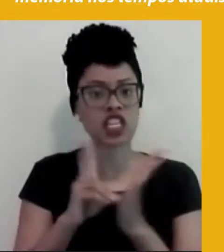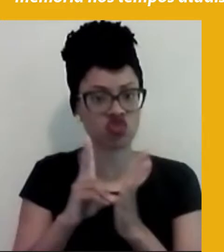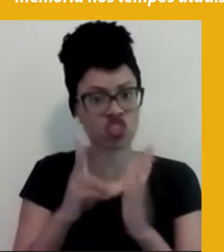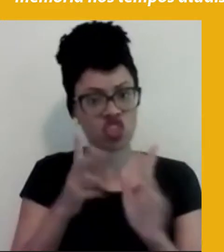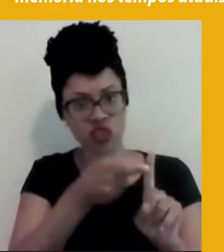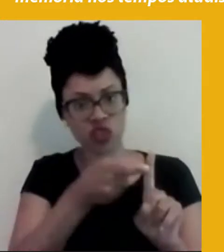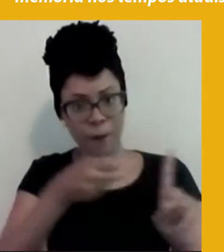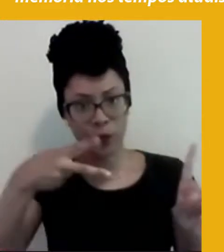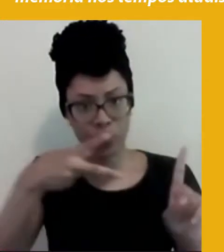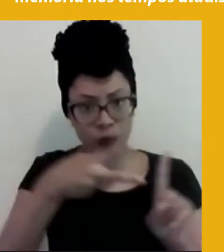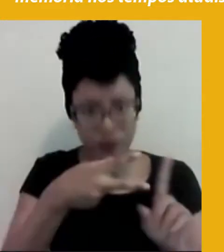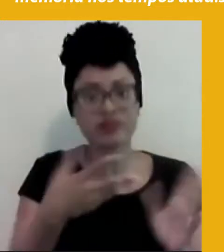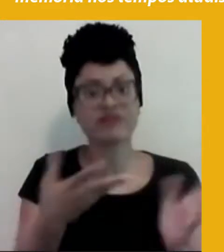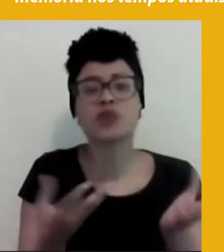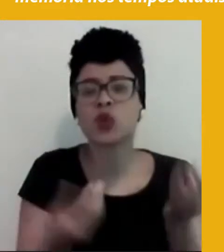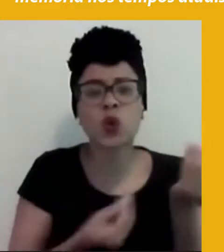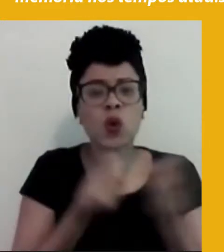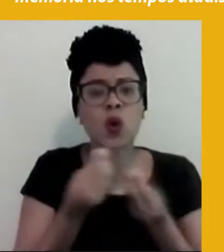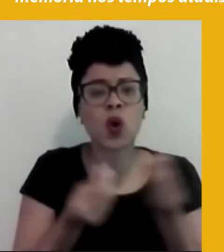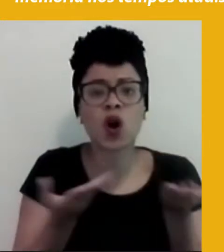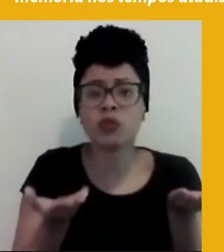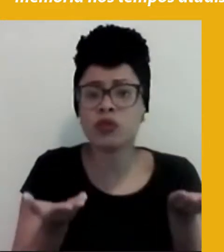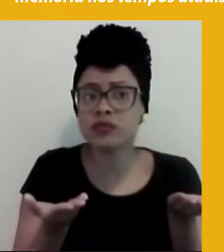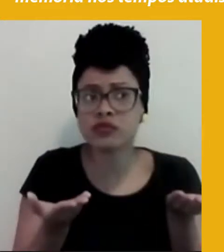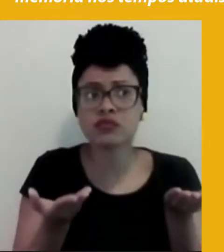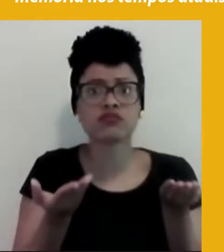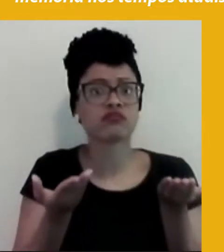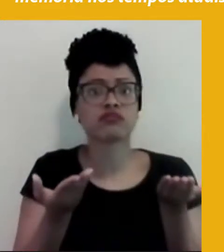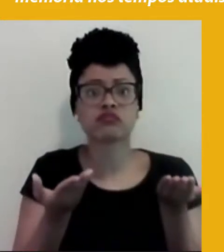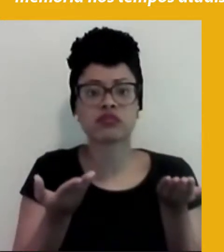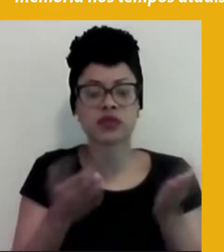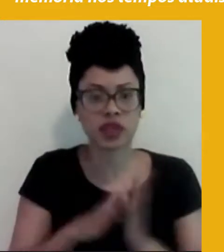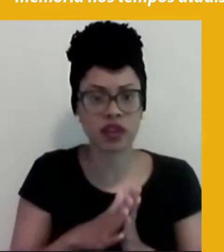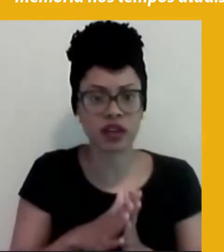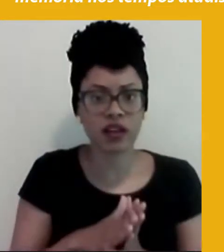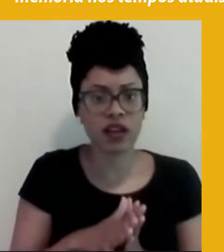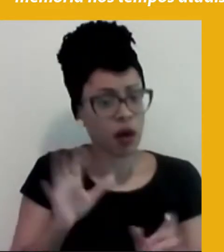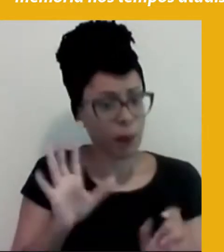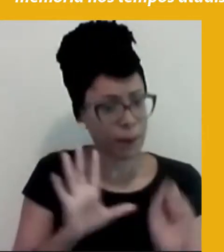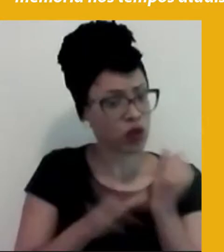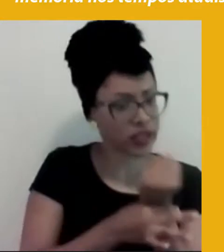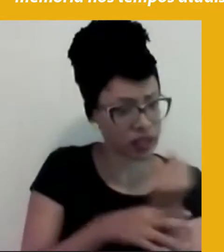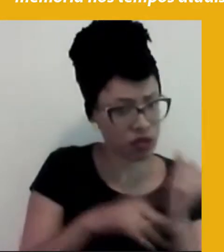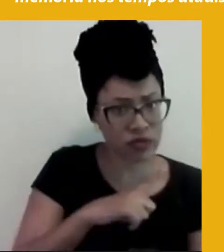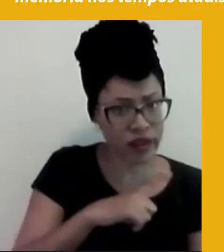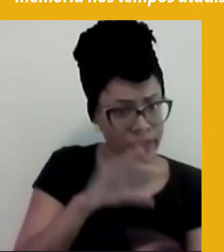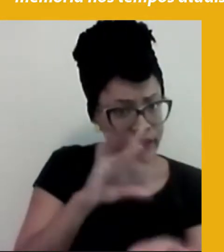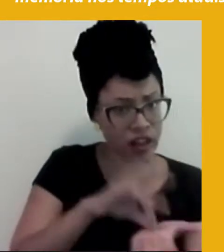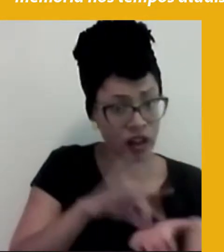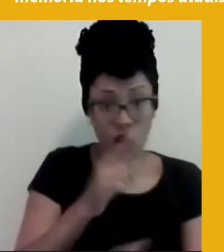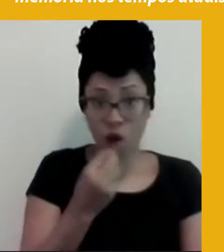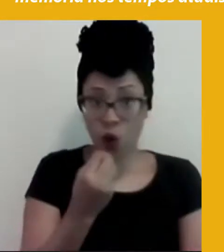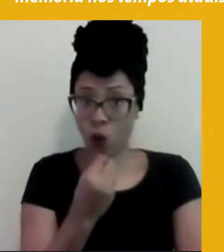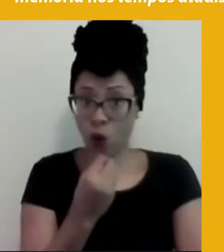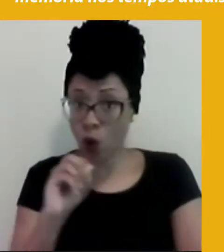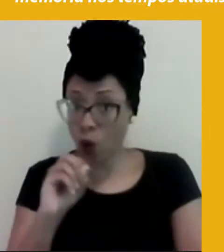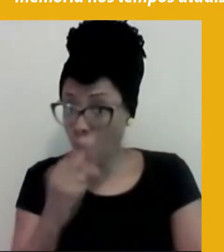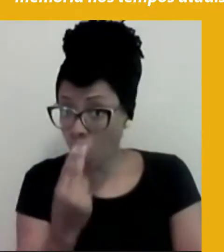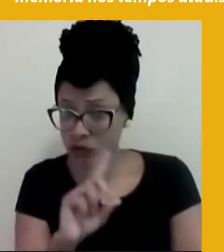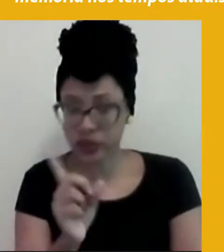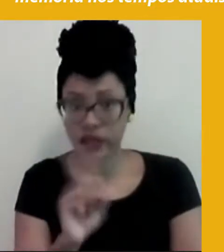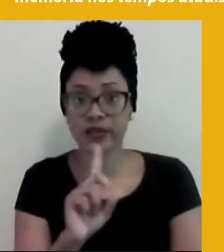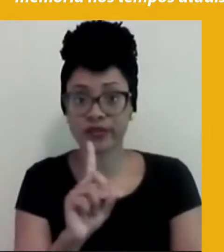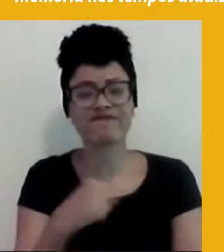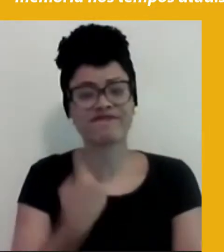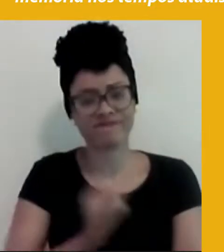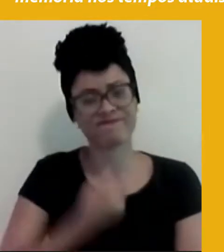um Estado que novamente desprotege os indígenas, para usar um eufemismo. Então, na verdade, a gente é um país sem memória e